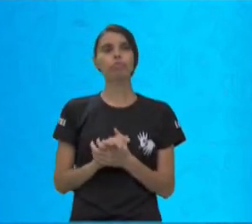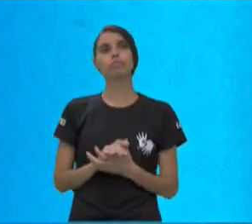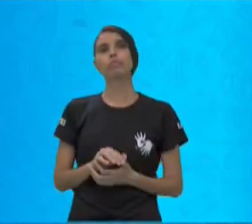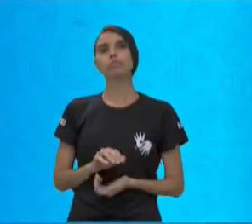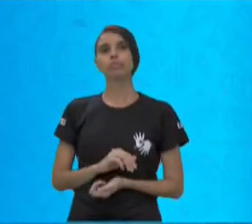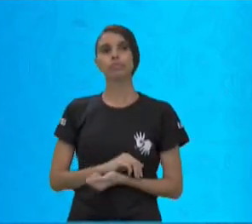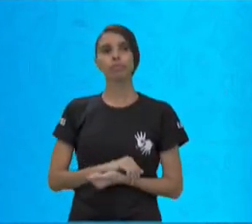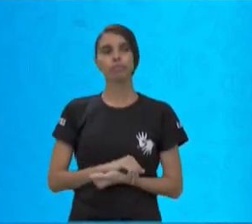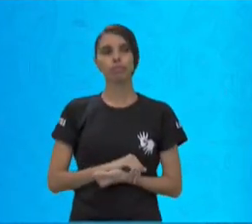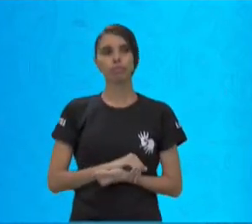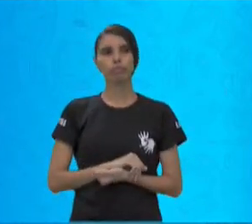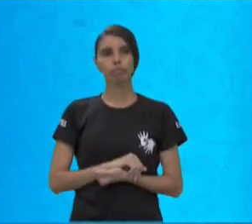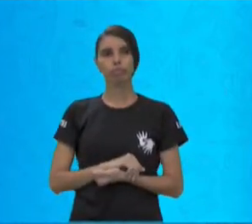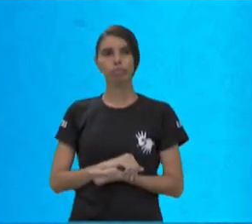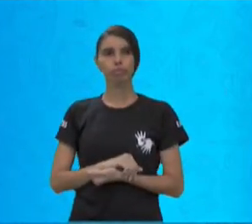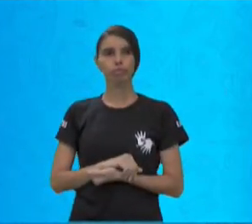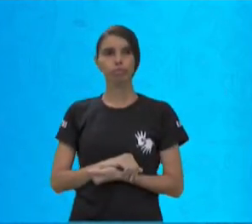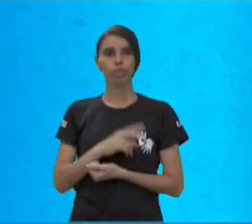e aí